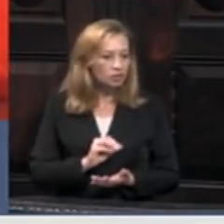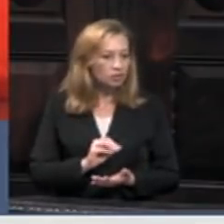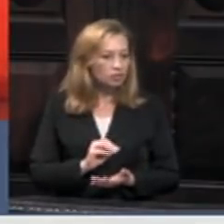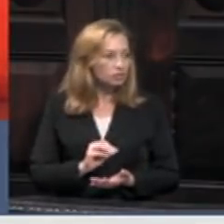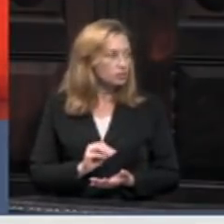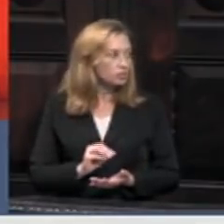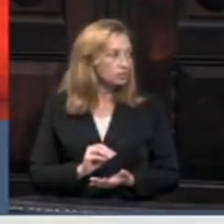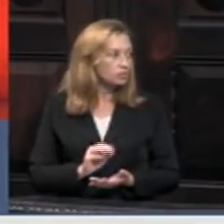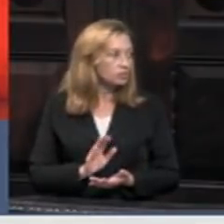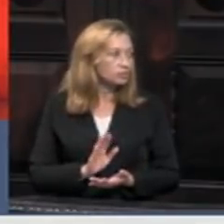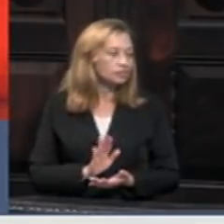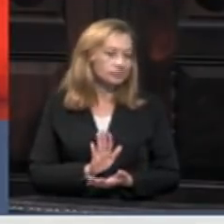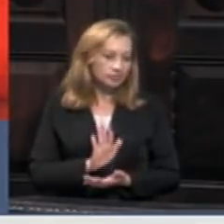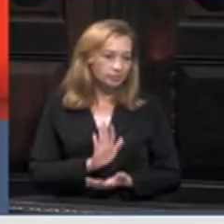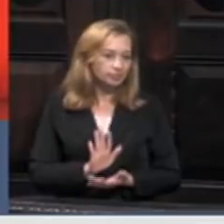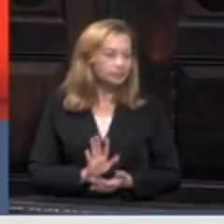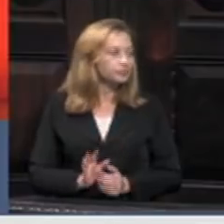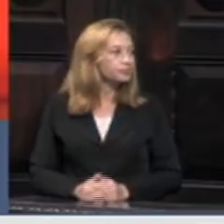prejudicado, senhor. Oh, sim, senhor.